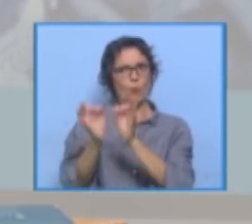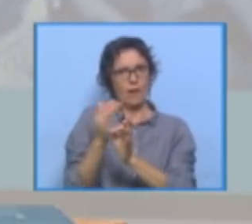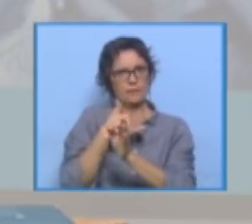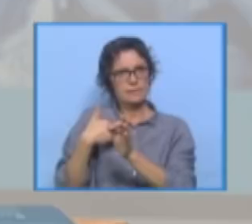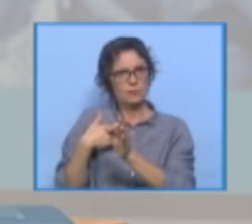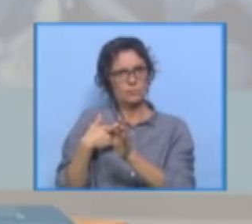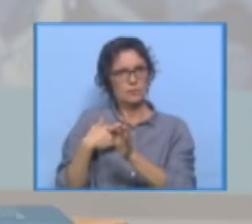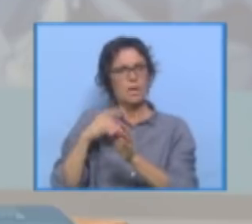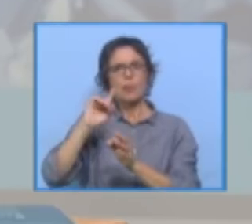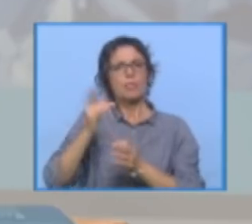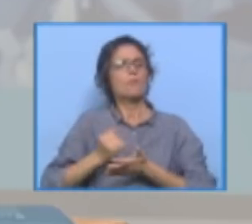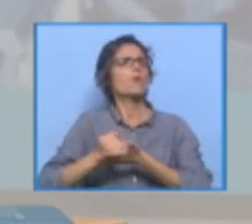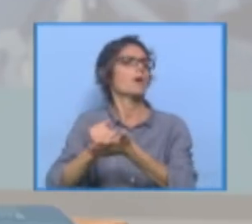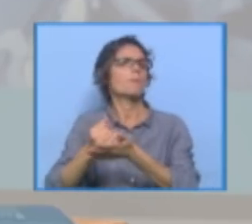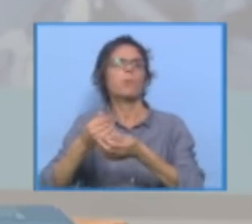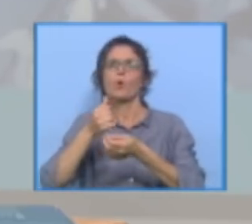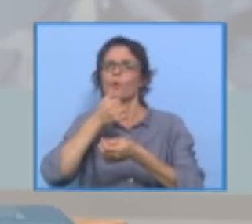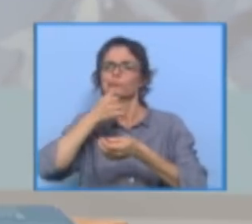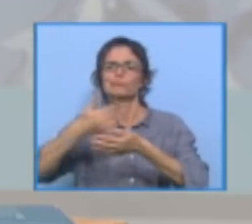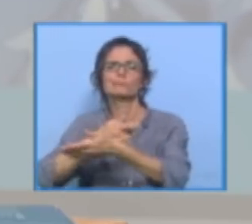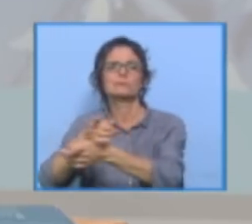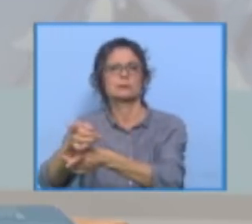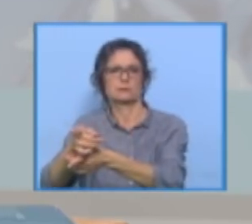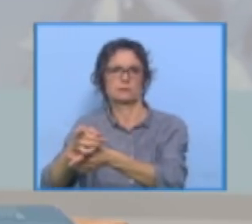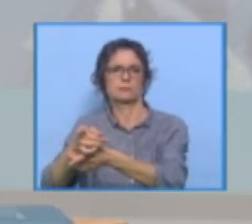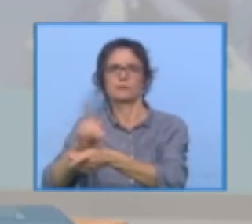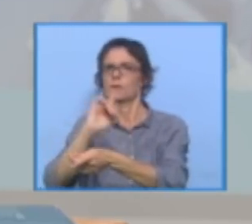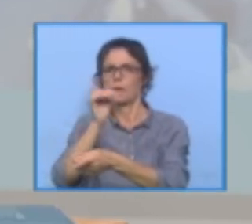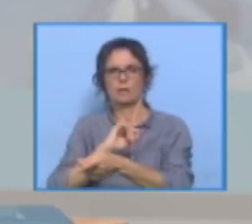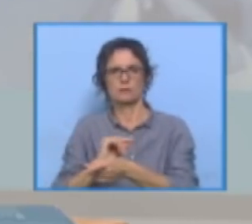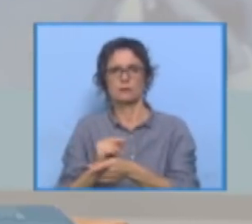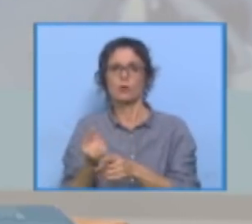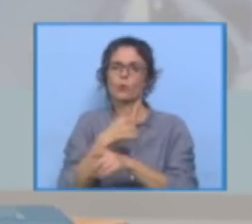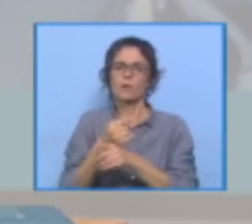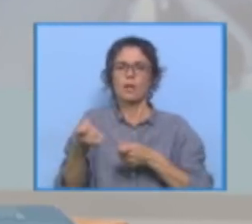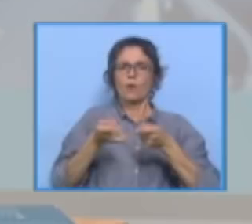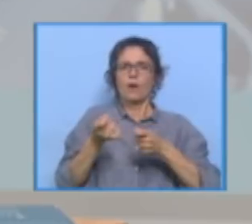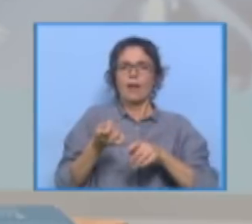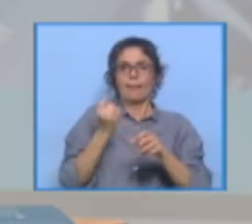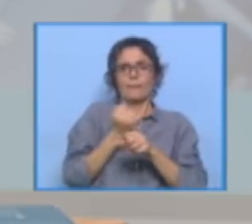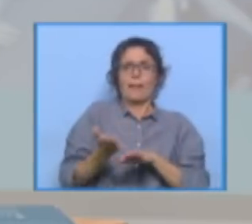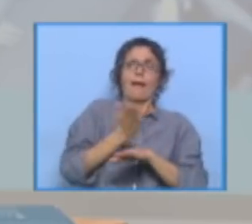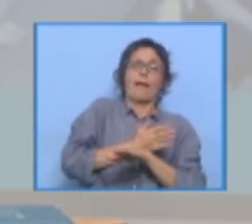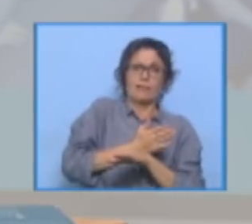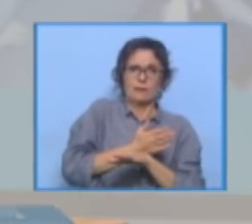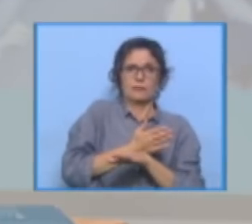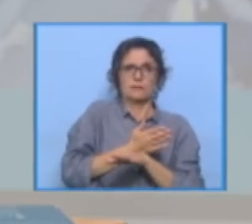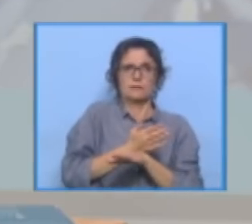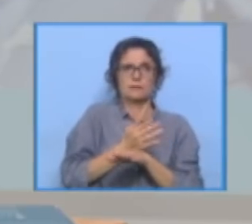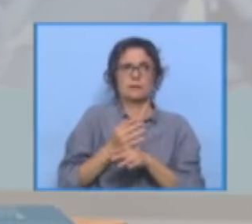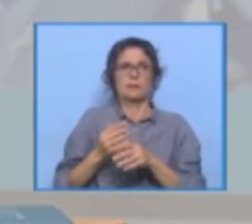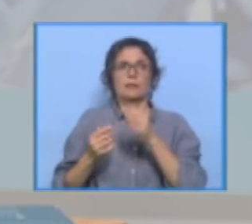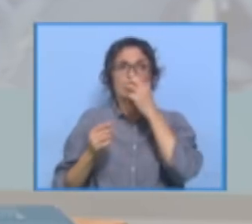as estruturas da família, por exemplo, também de promover leis que apoiem as famílias, é tão importante quando há tantas